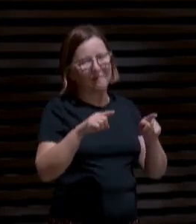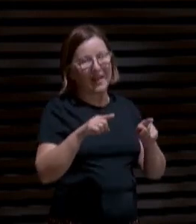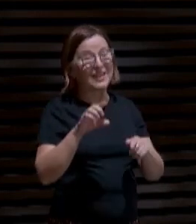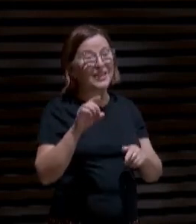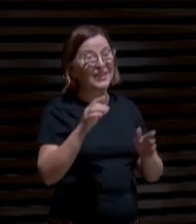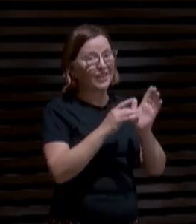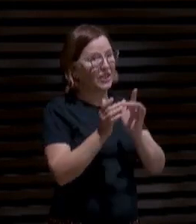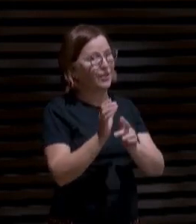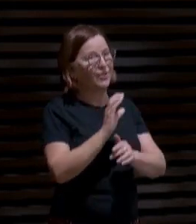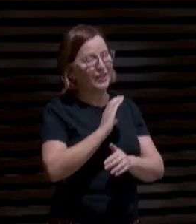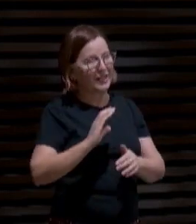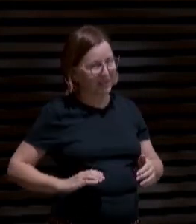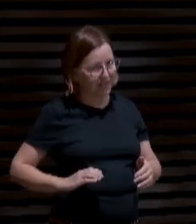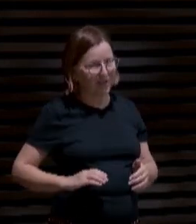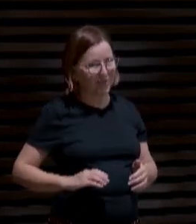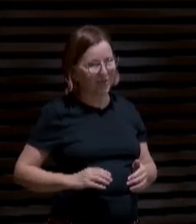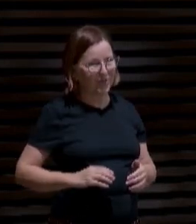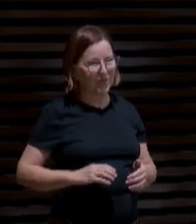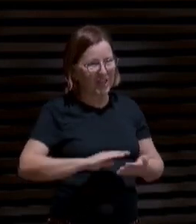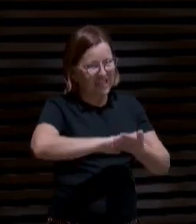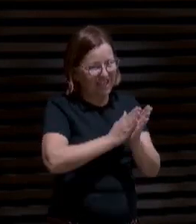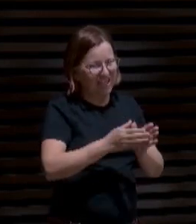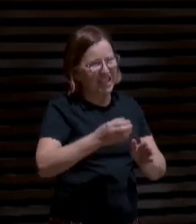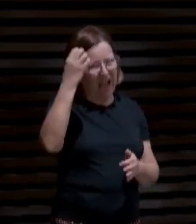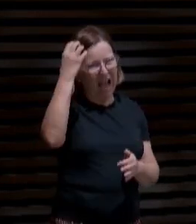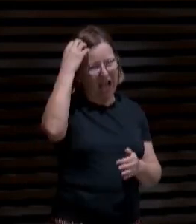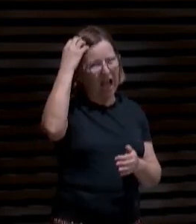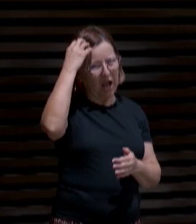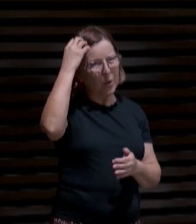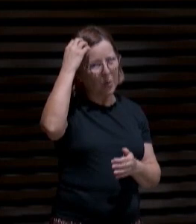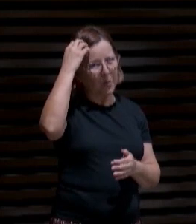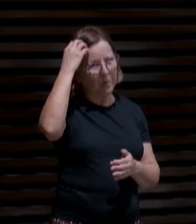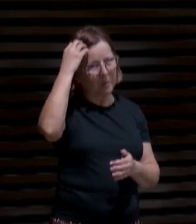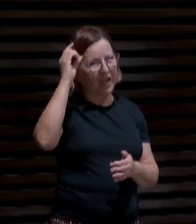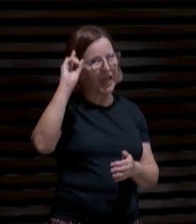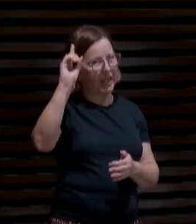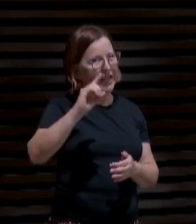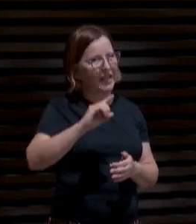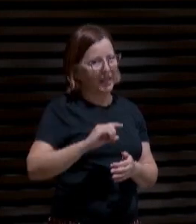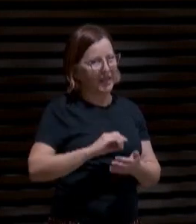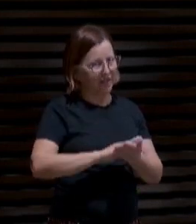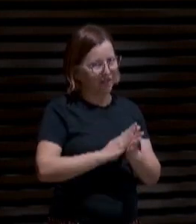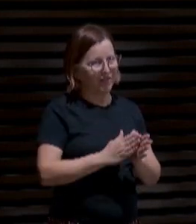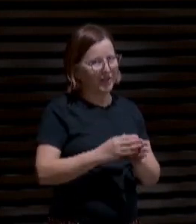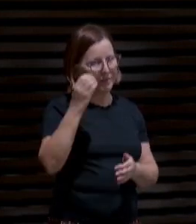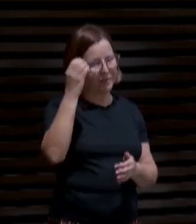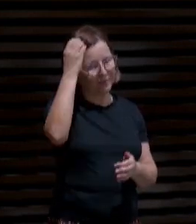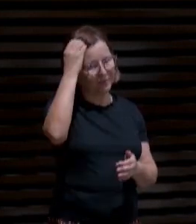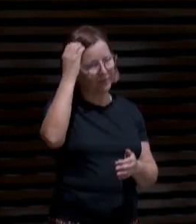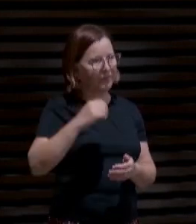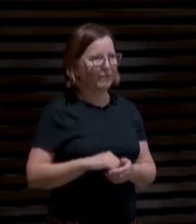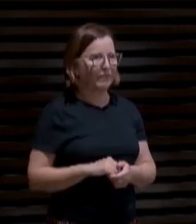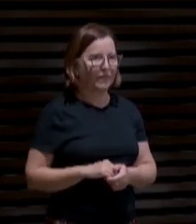E Ele tira. E Ele arranca isso da vida das pessoas. O que eu posso dizer como conclusão aqui é